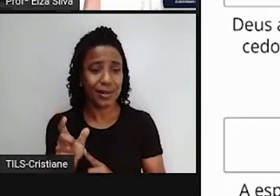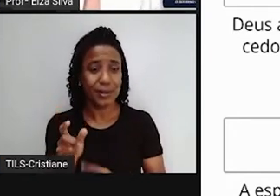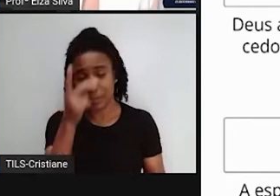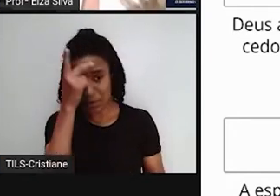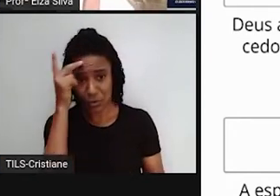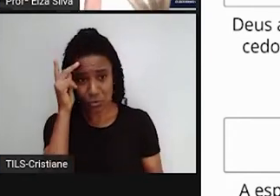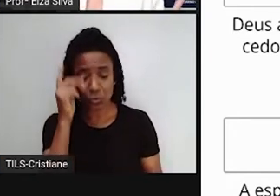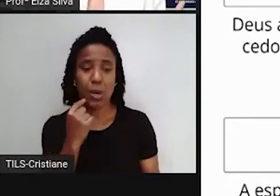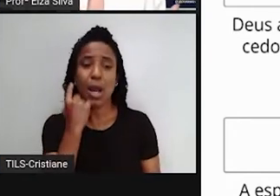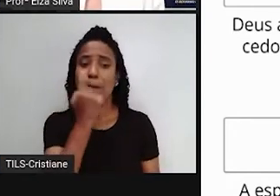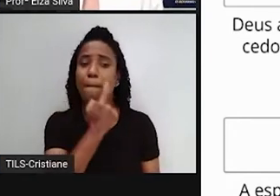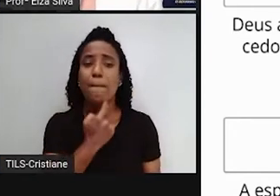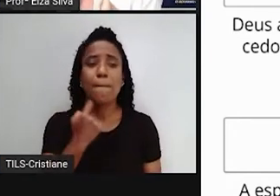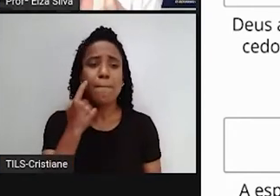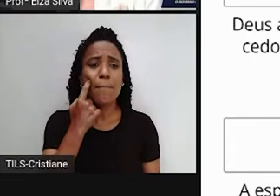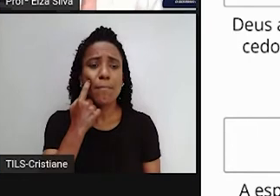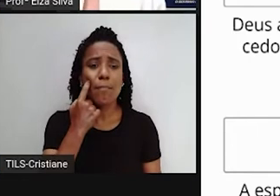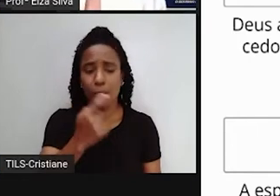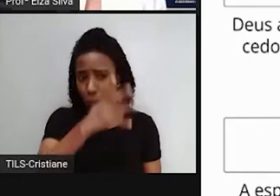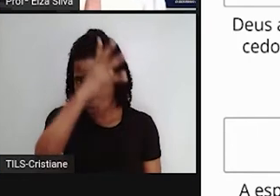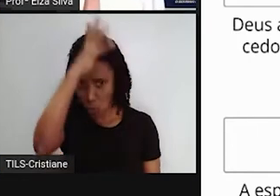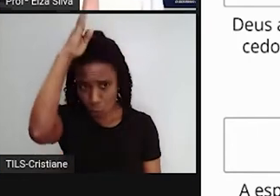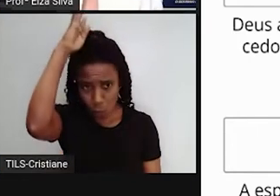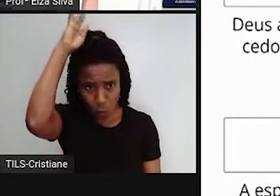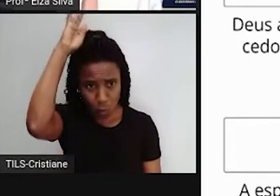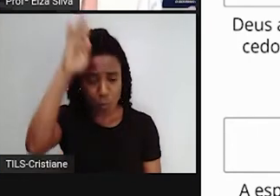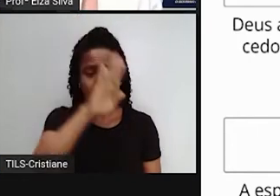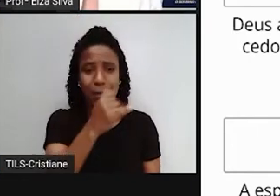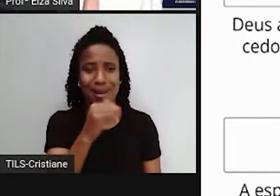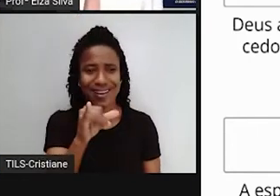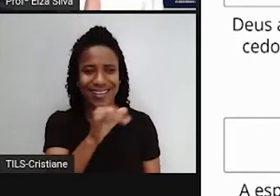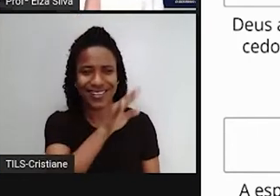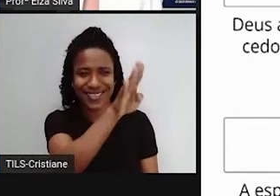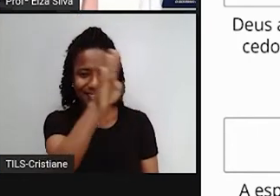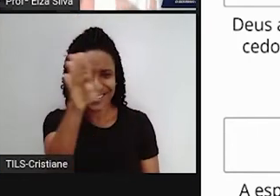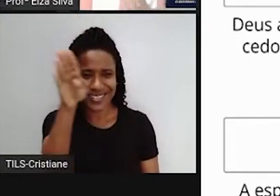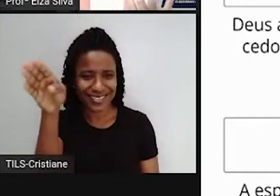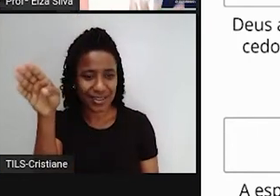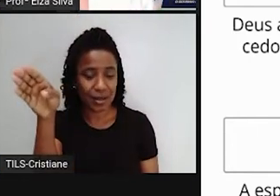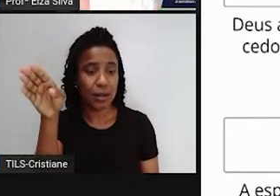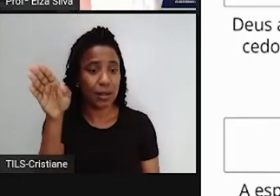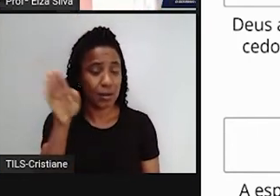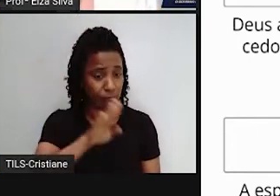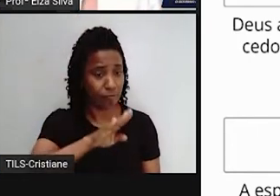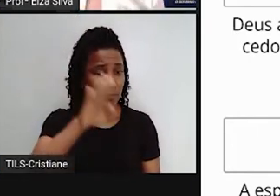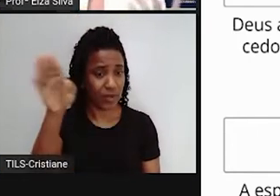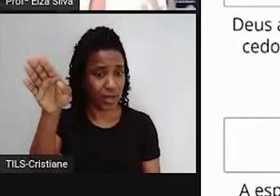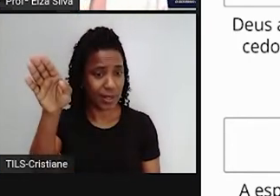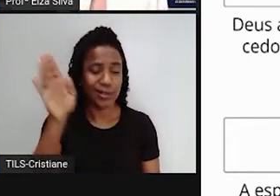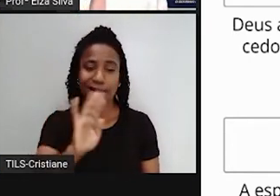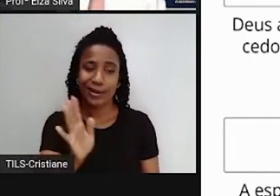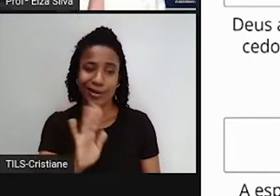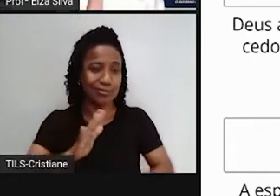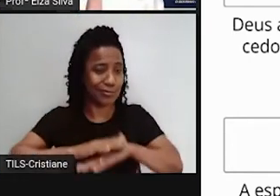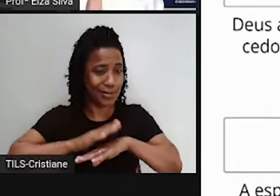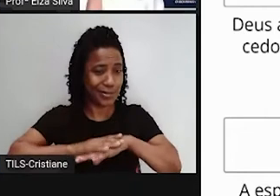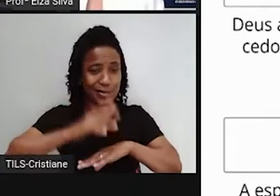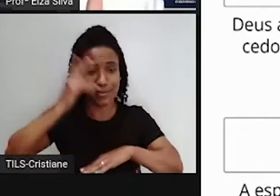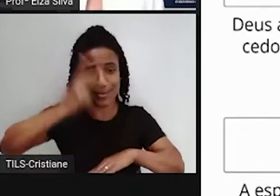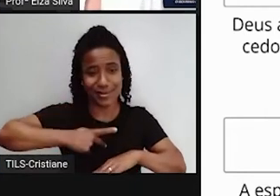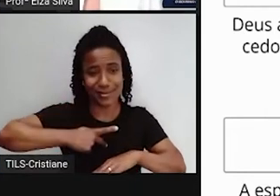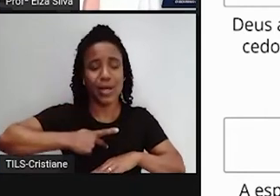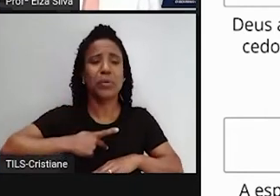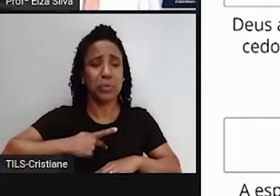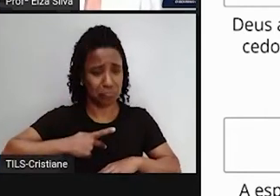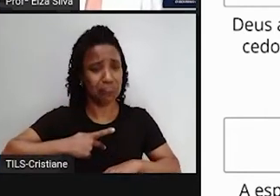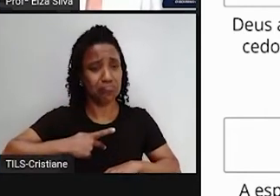precisa exercer a nossa capacidade inata de interagir, de perguntar, de procurar informações. E